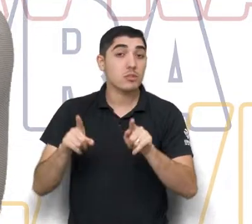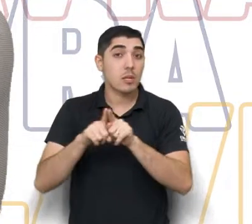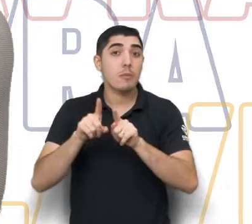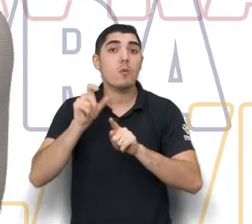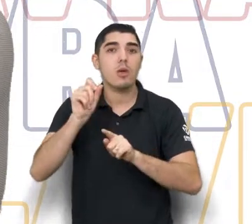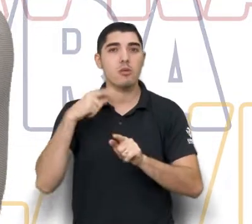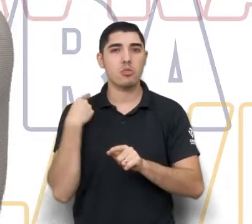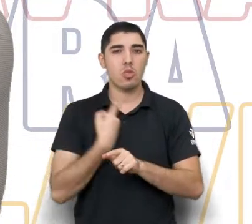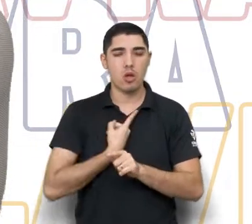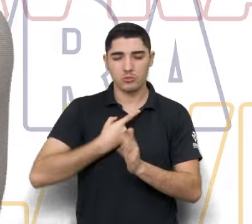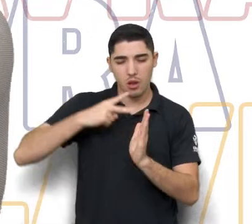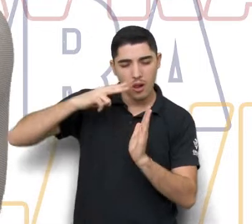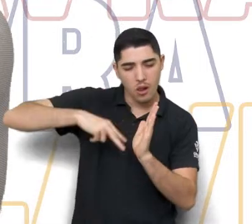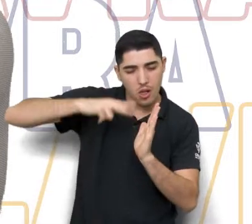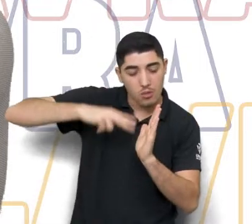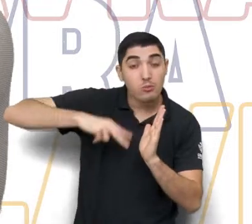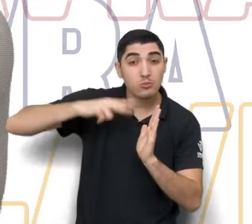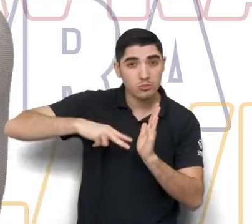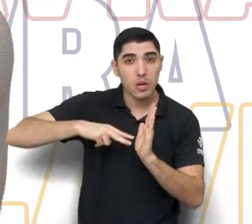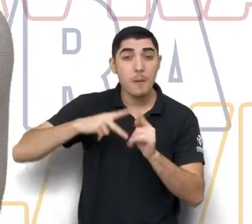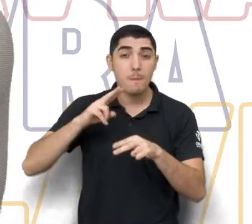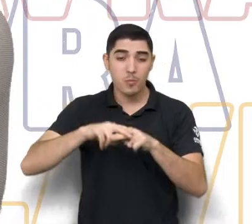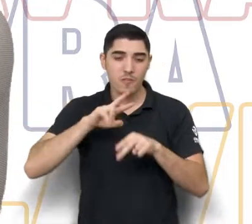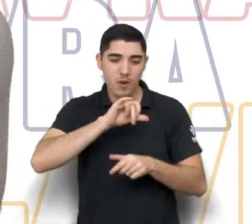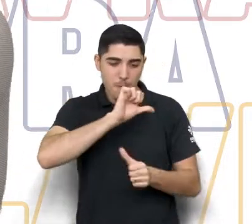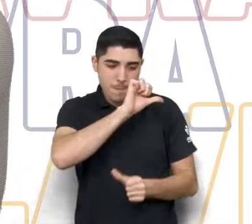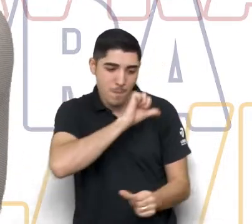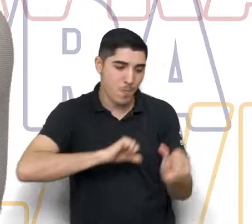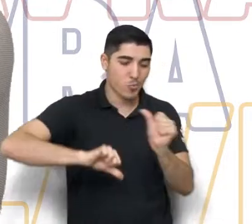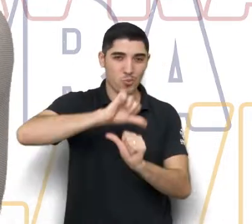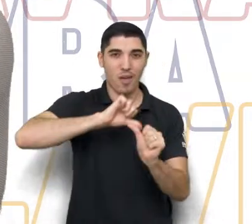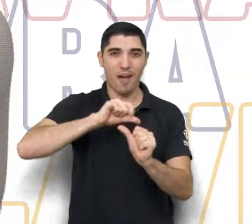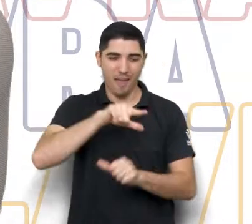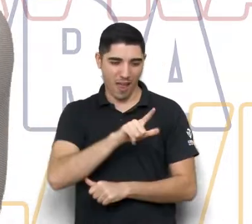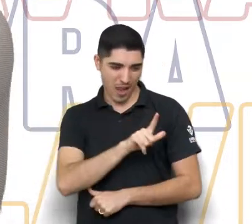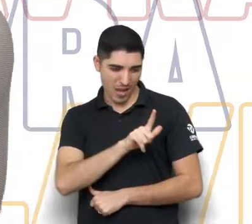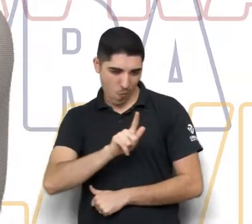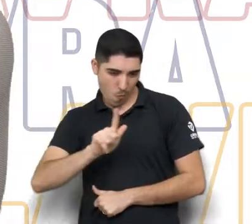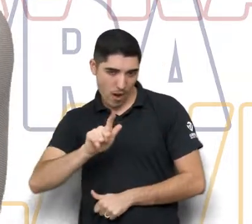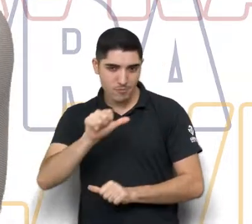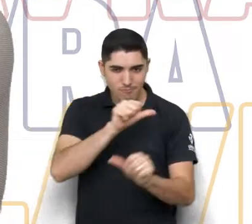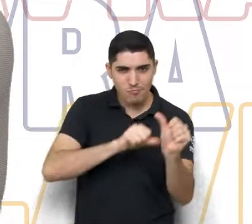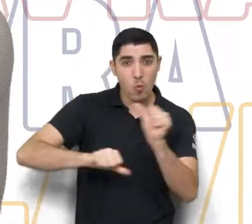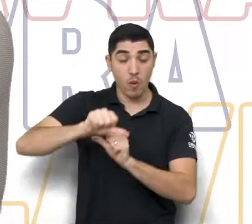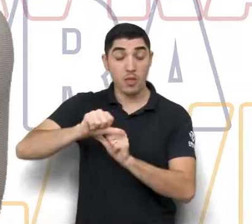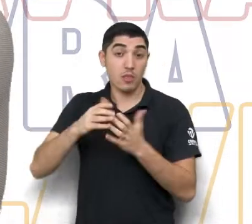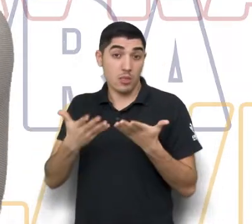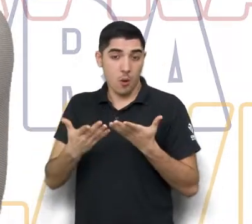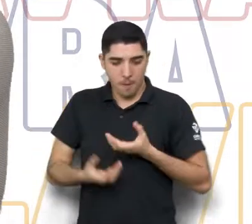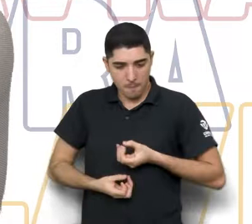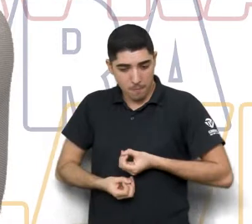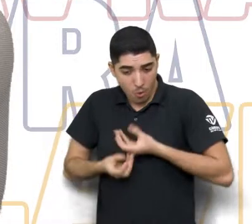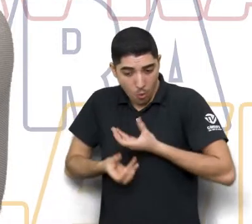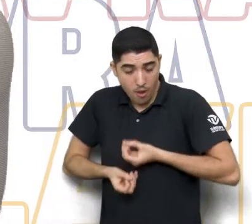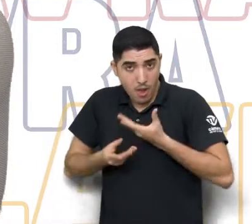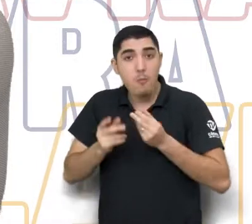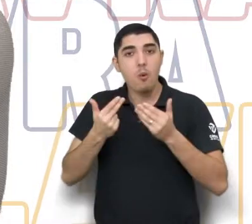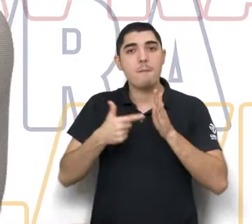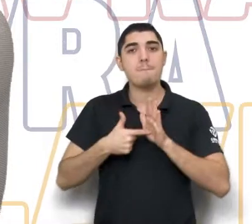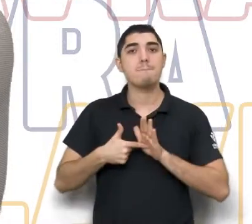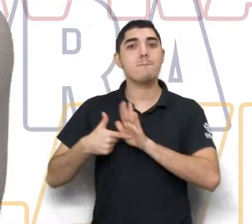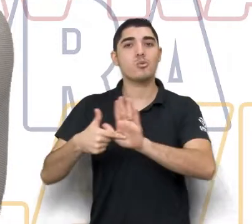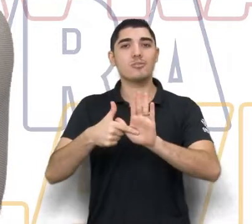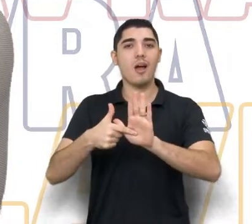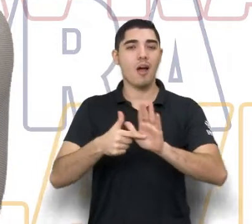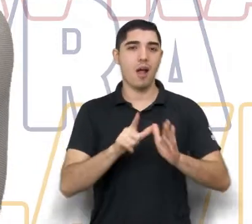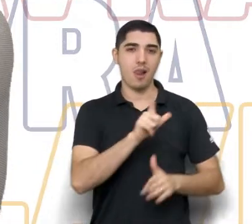leitura, porque você vai instrumentalizar a linguagem, né? Porque o poema, a meu ver, é a manifestação da